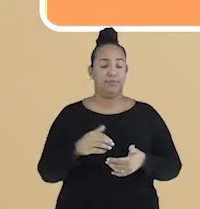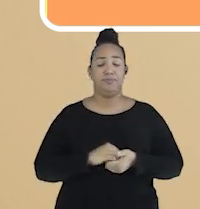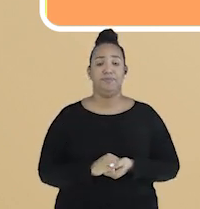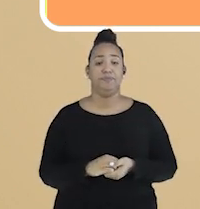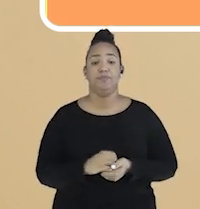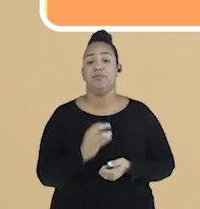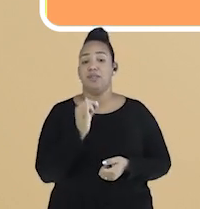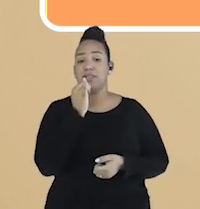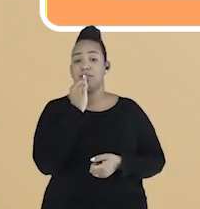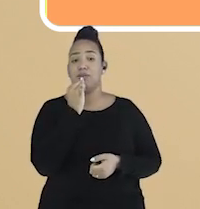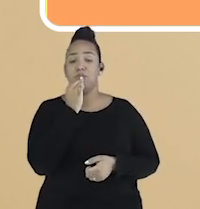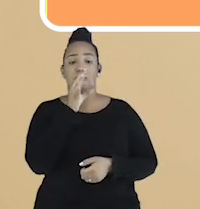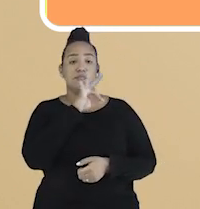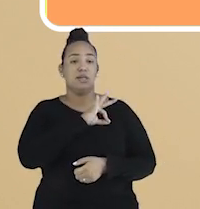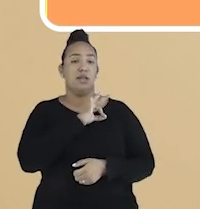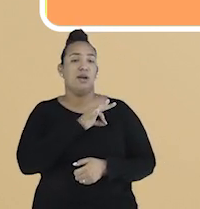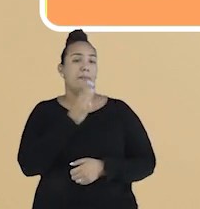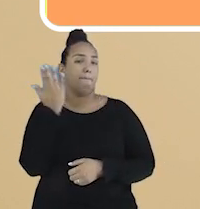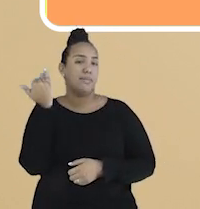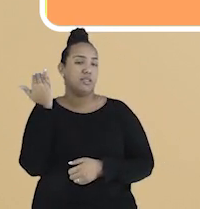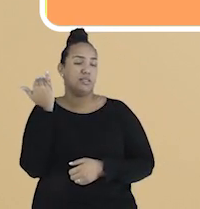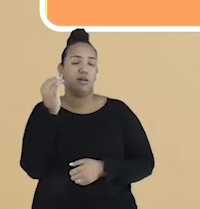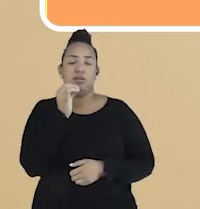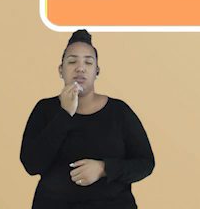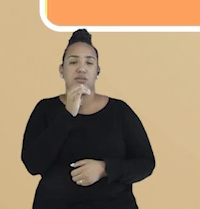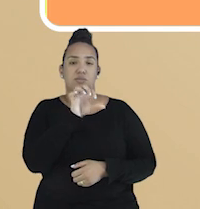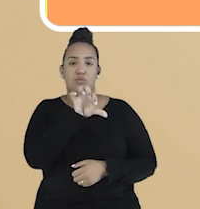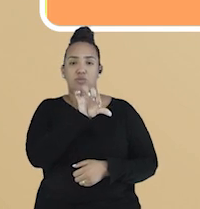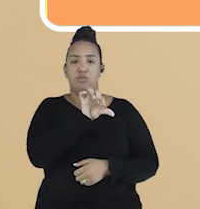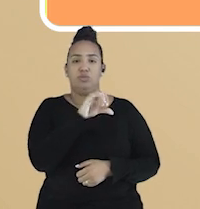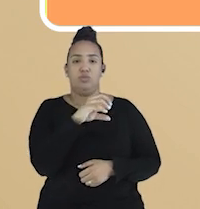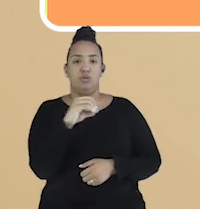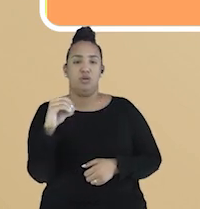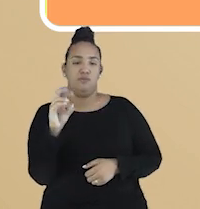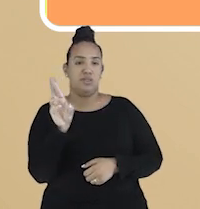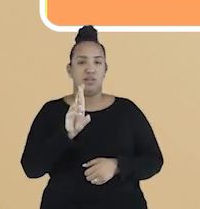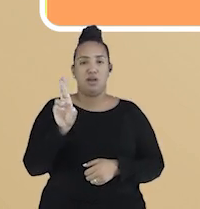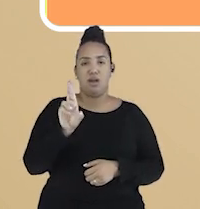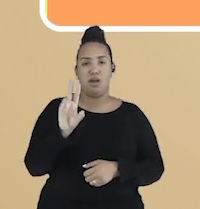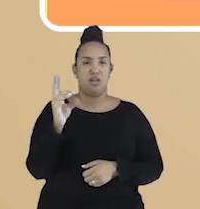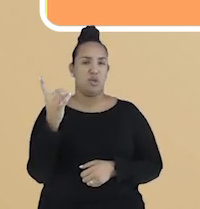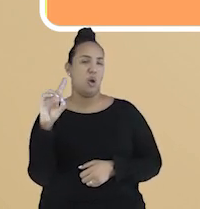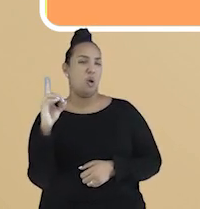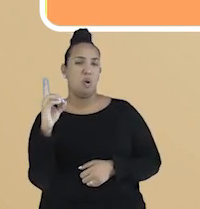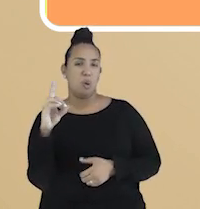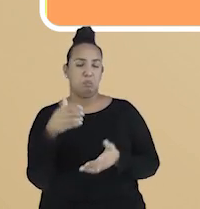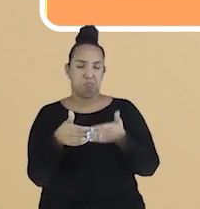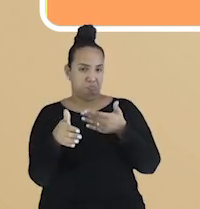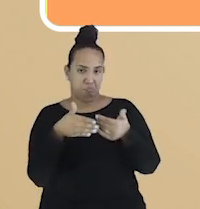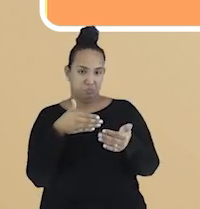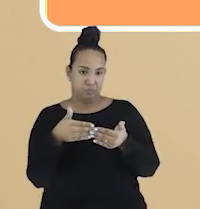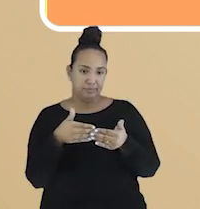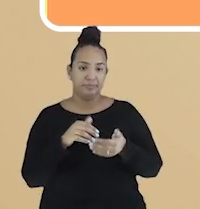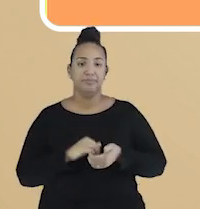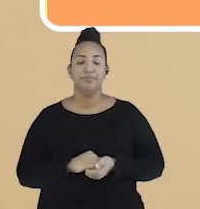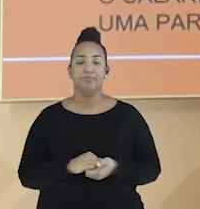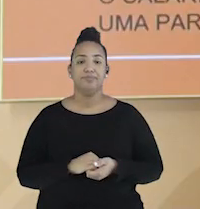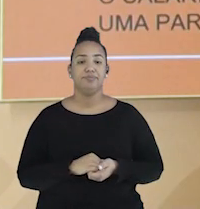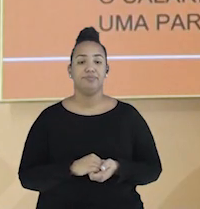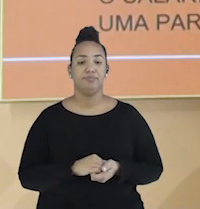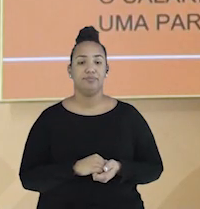Vamos supor que o salário da época fosse R$900, dólares, euros, não importa a